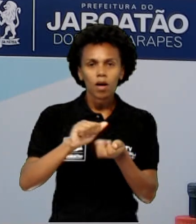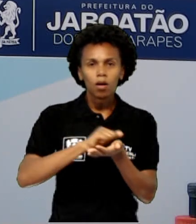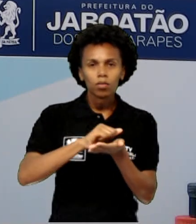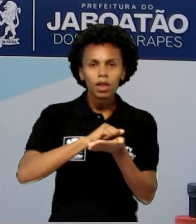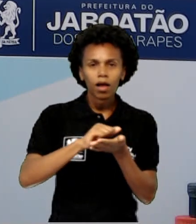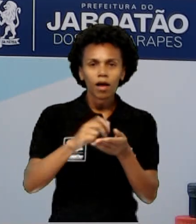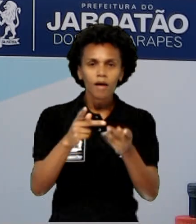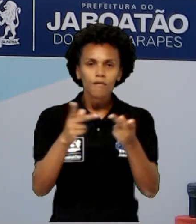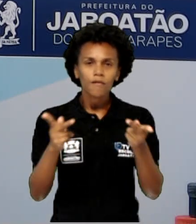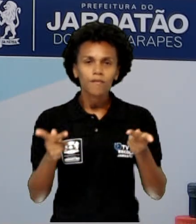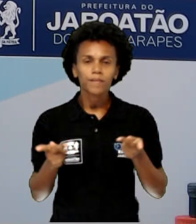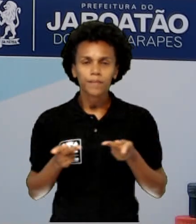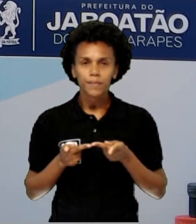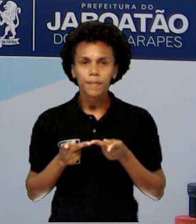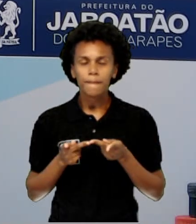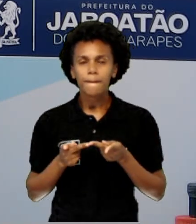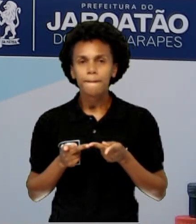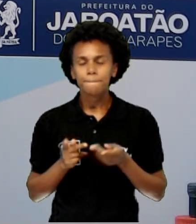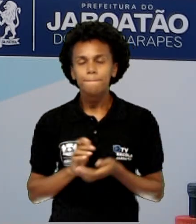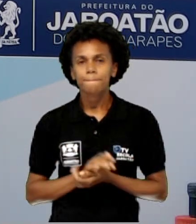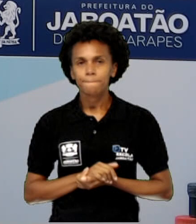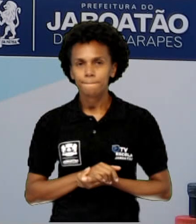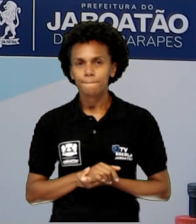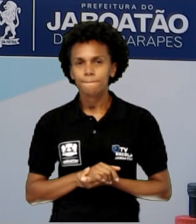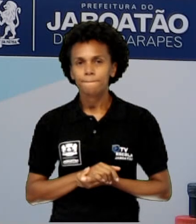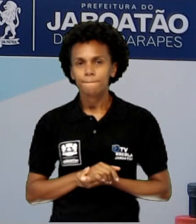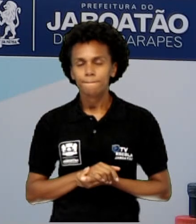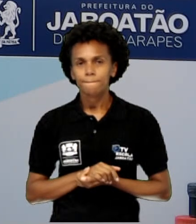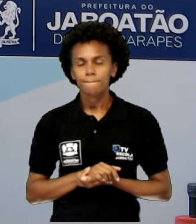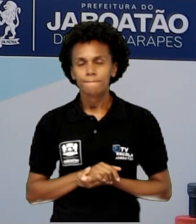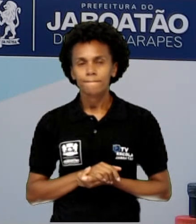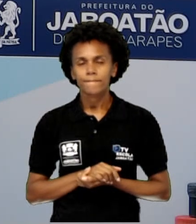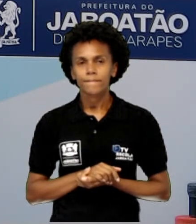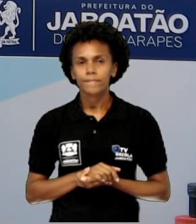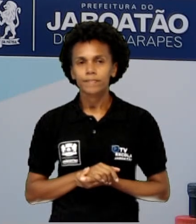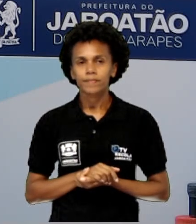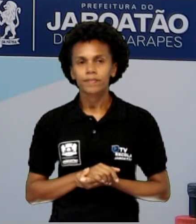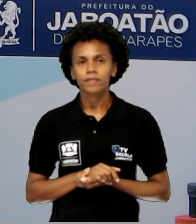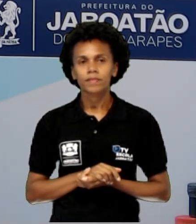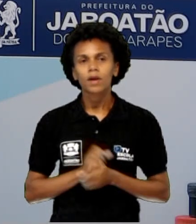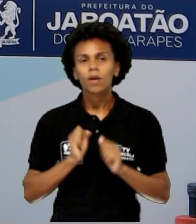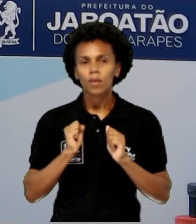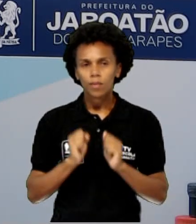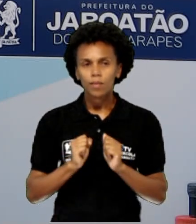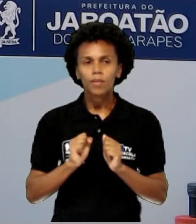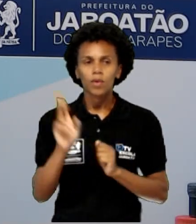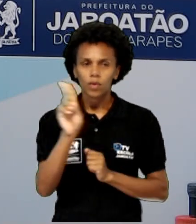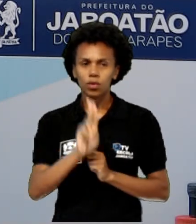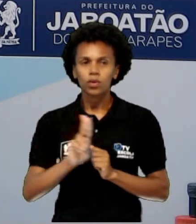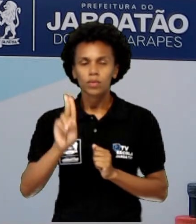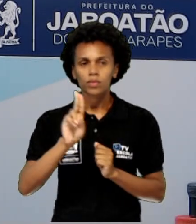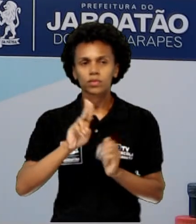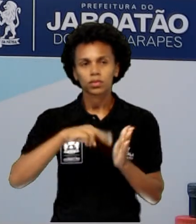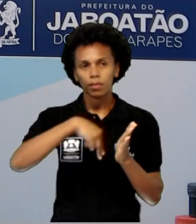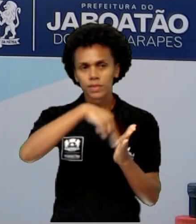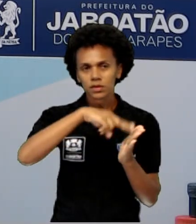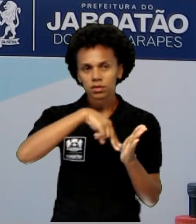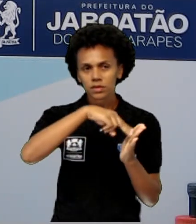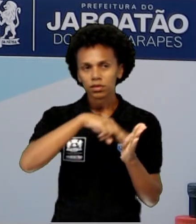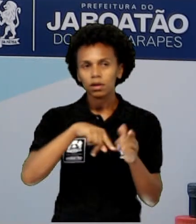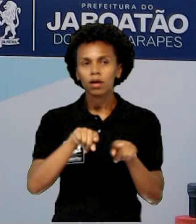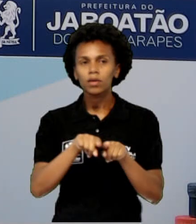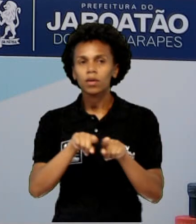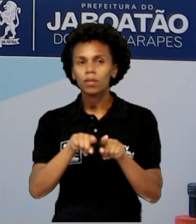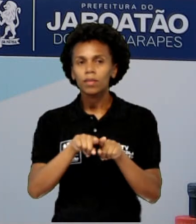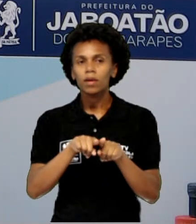uns tipos de pincelzinho, que ele vem com a esponjinha que passa, eu não tinha. Então a gente pode usar também essa esponjinha, tá certo? E a gente vai usar